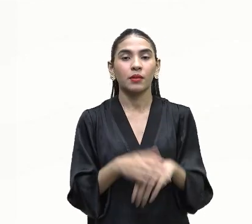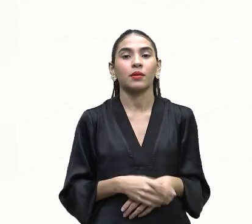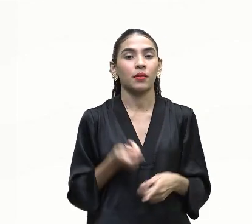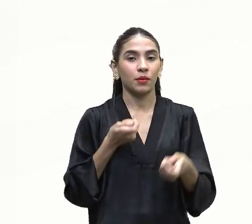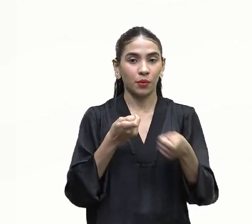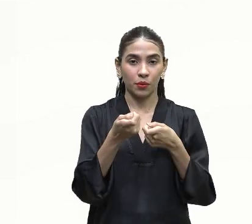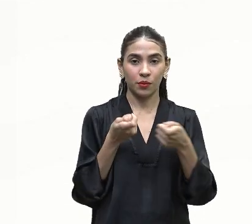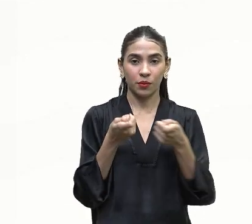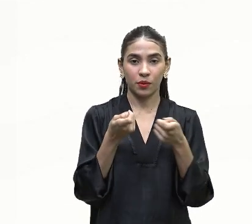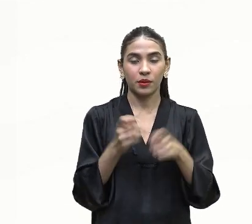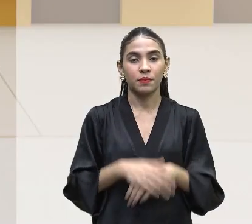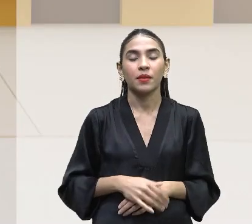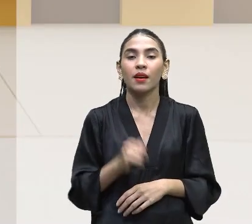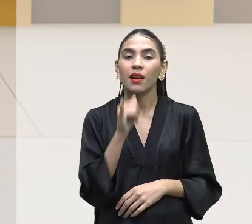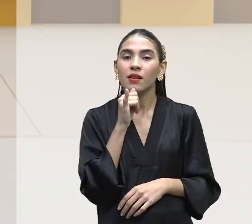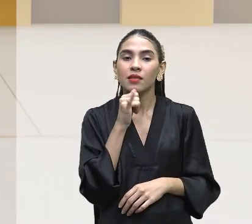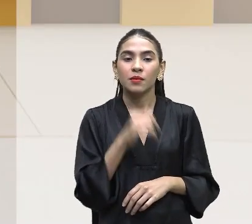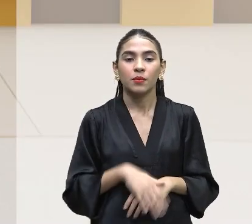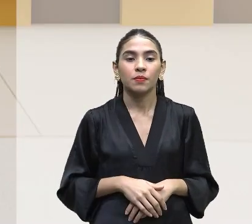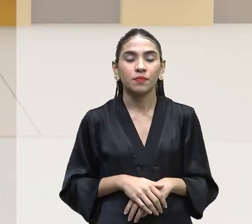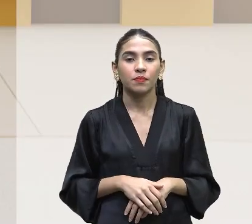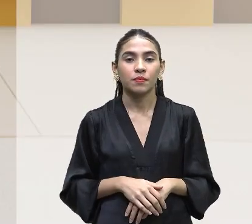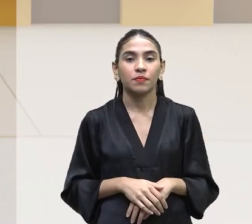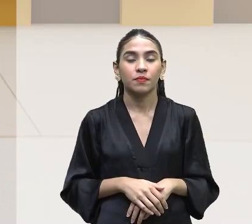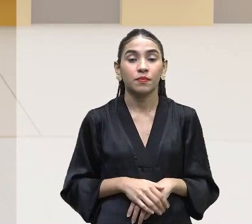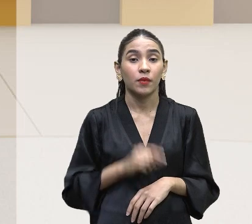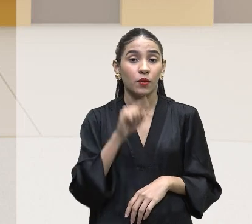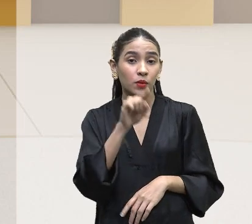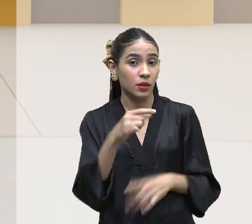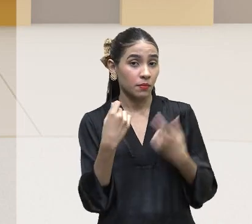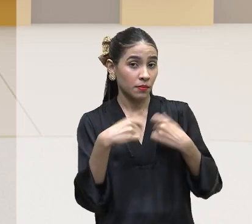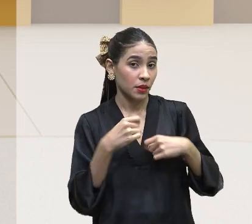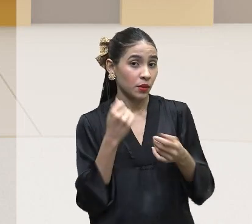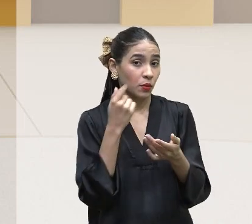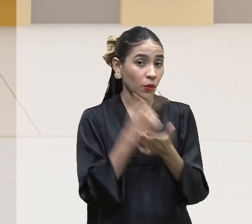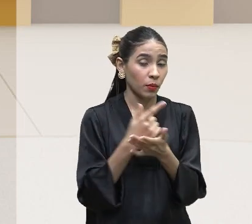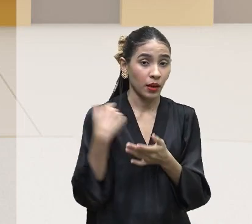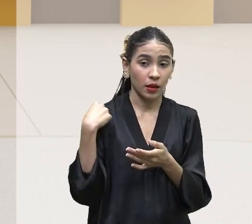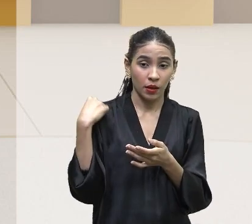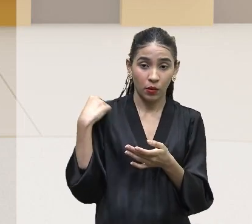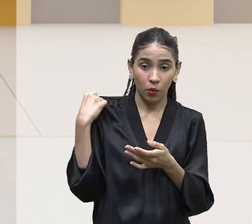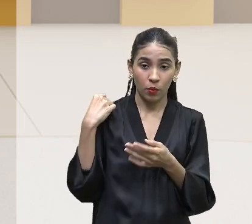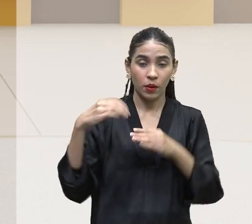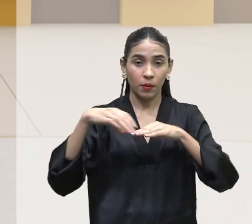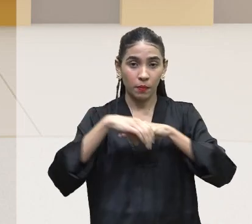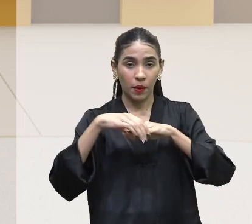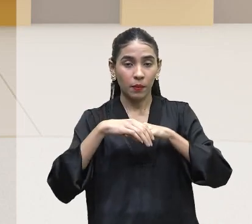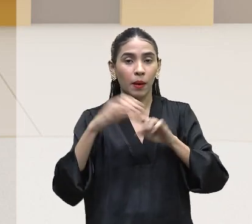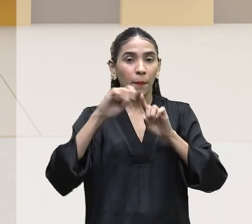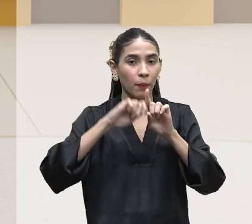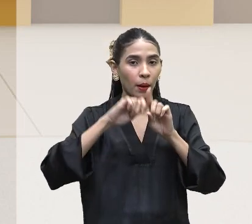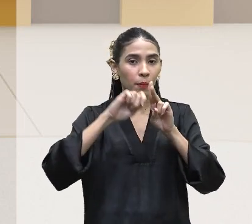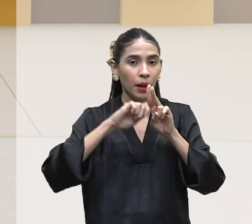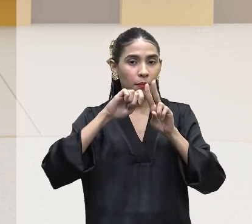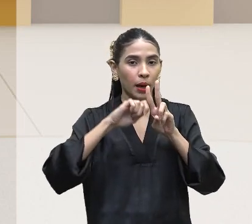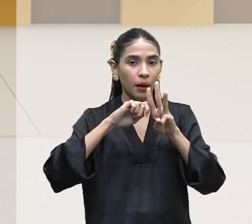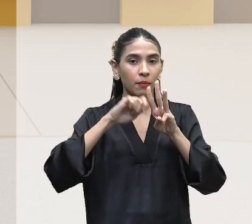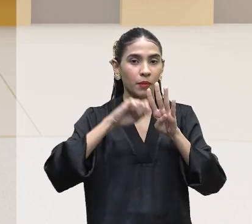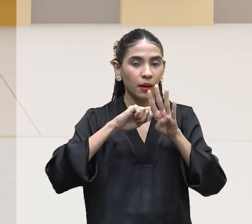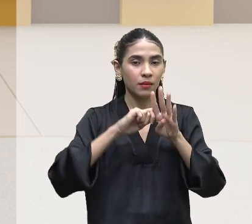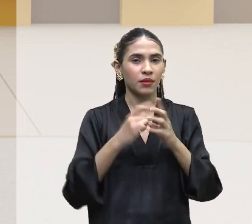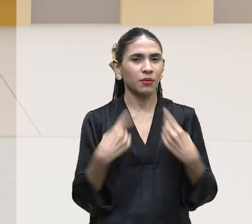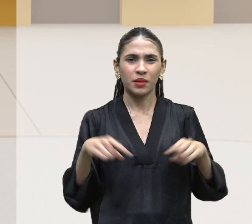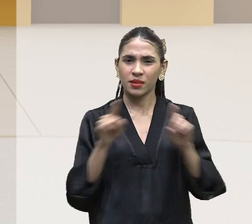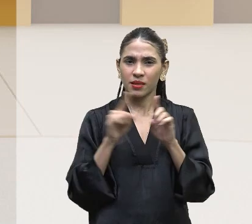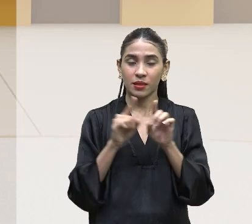esse controle. Por exemplo, você precisa comprar roupas e calçados todos os meses? Não, na